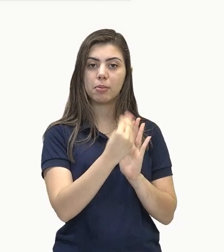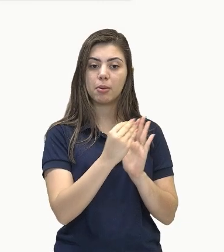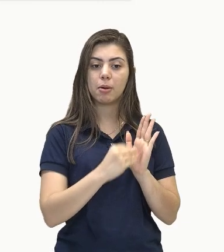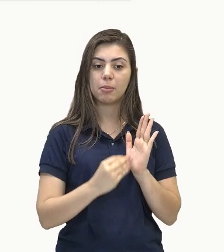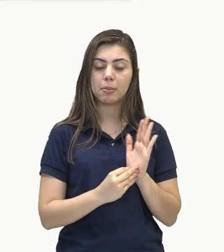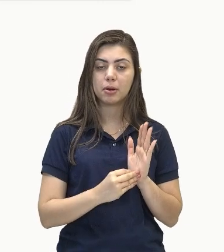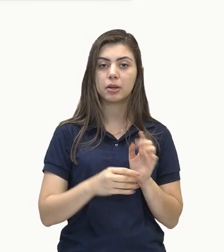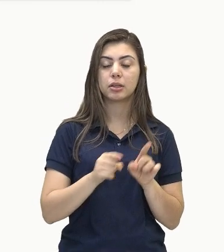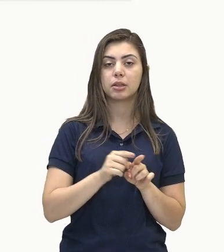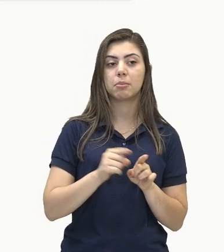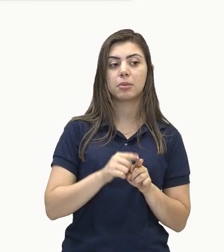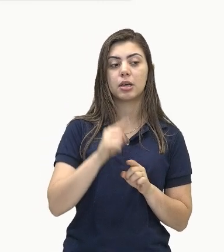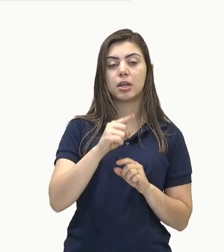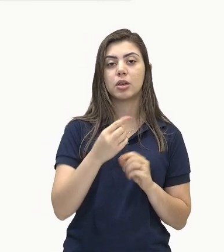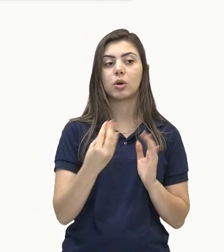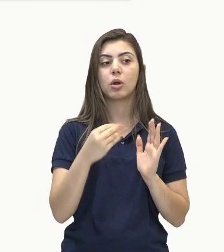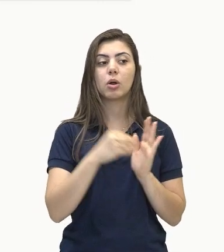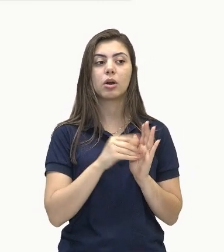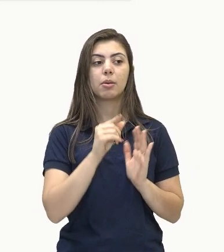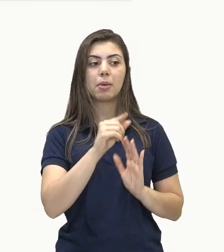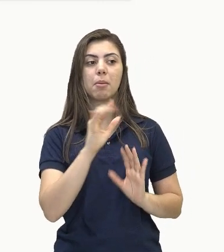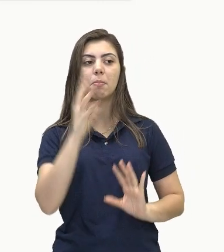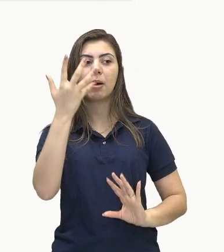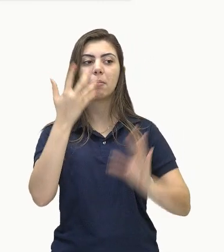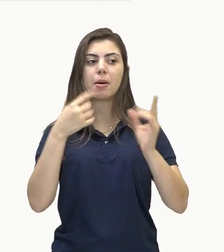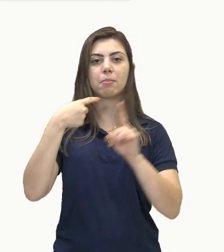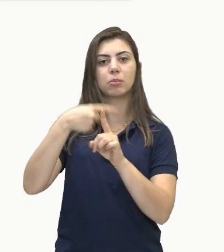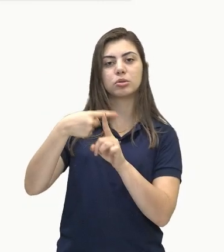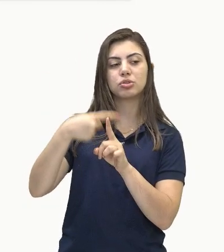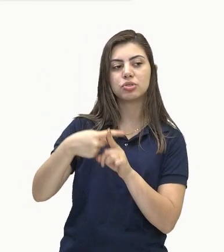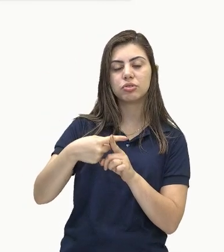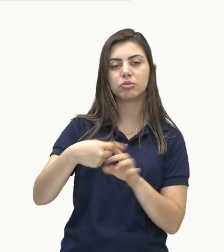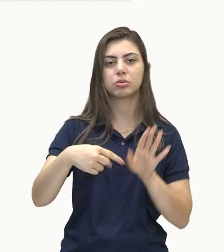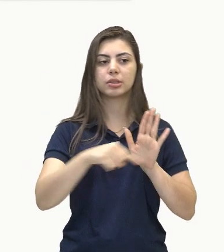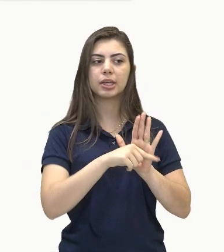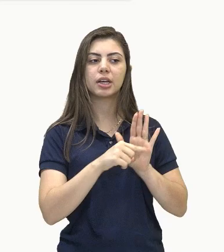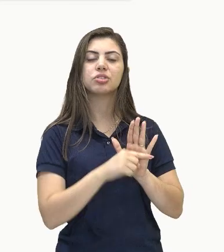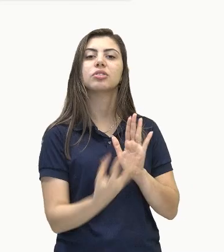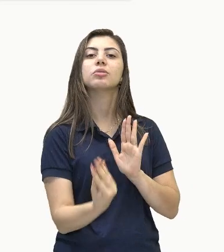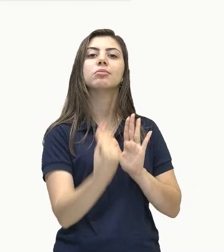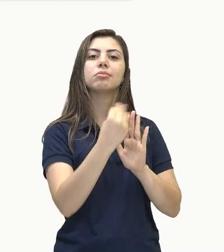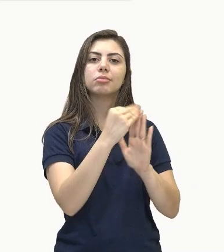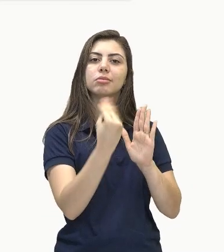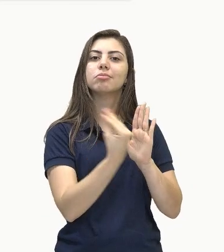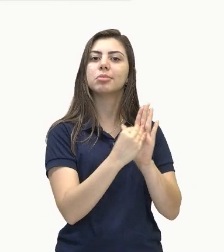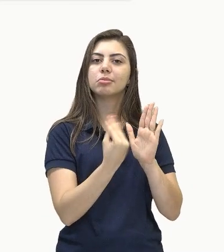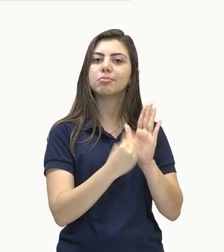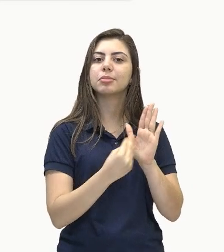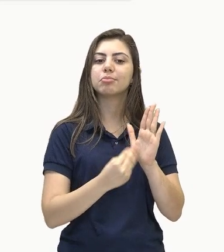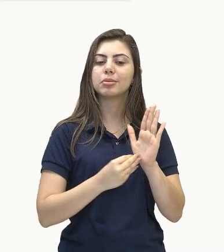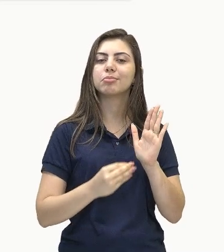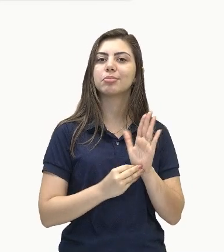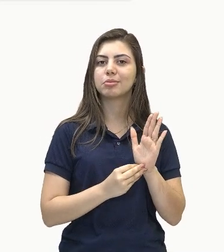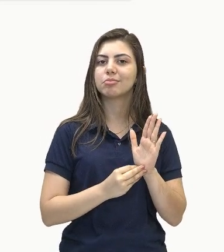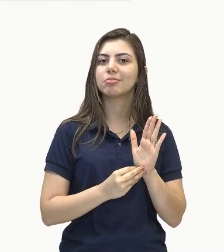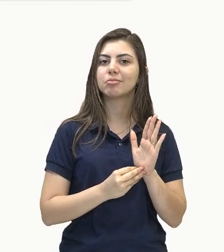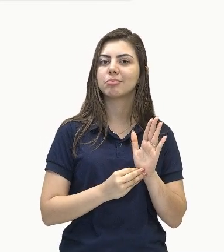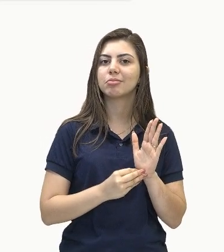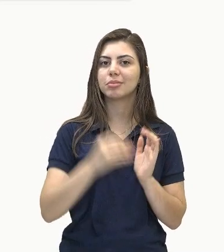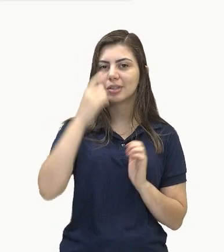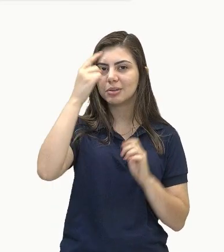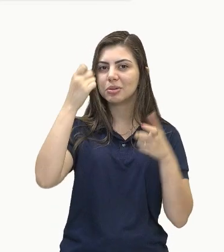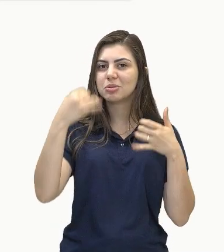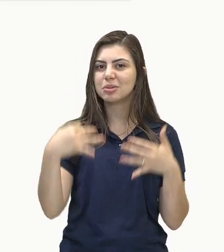fortes e pontos fracos desta obra, deste produto cultural, que pode ser o livro,